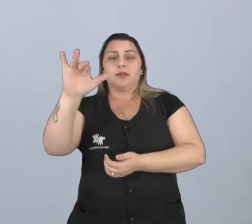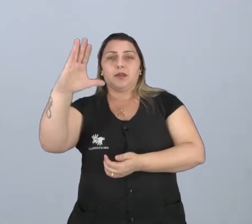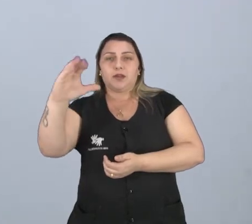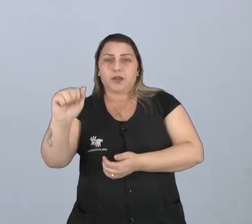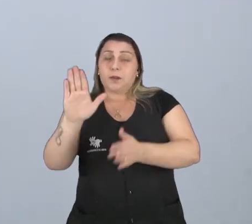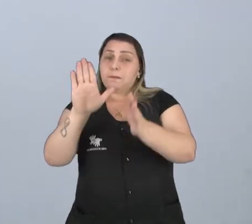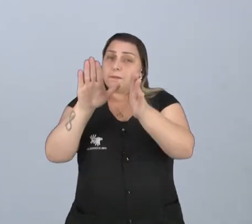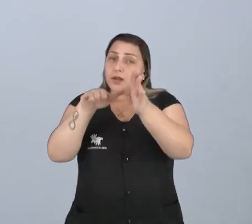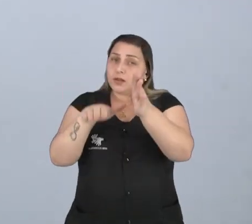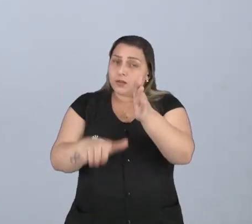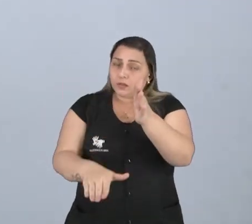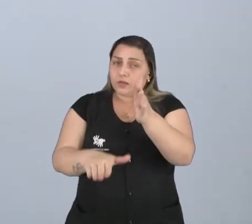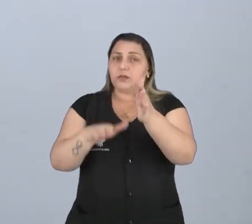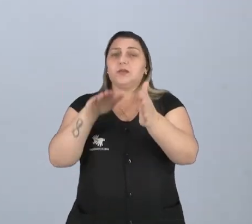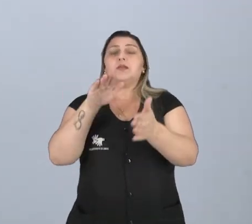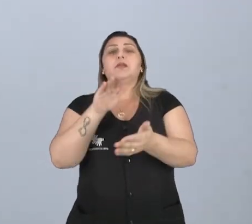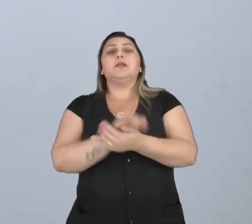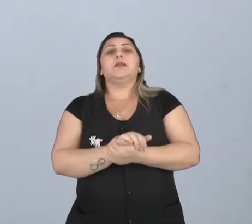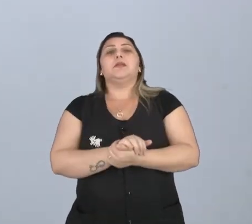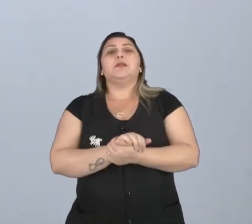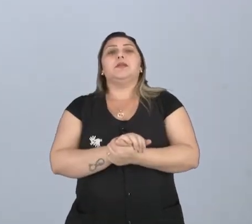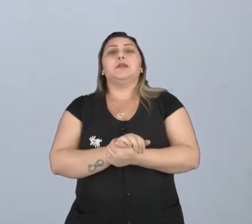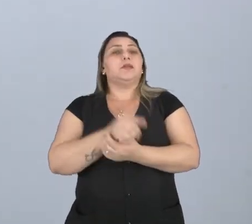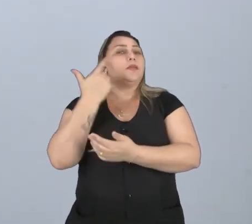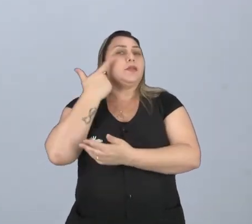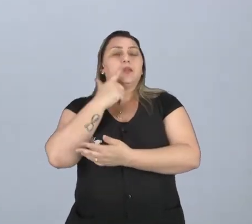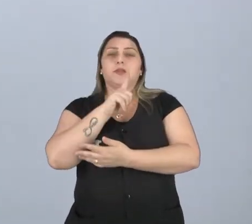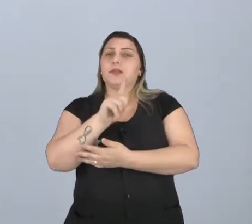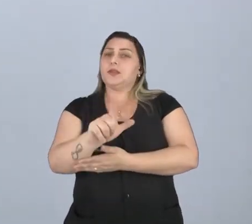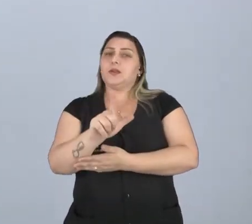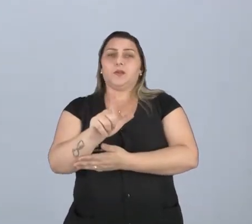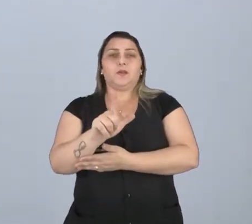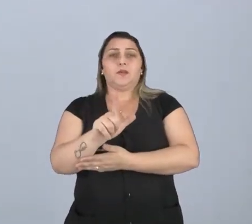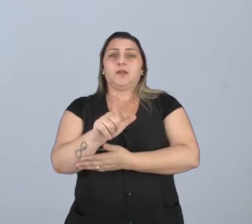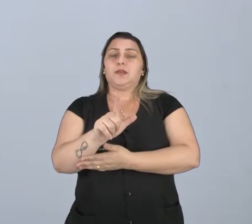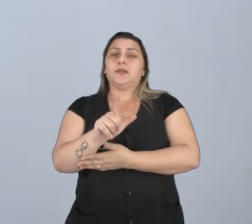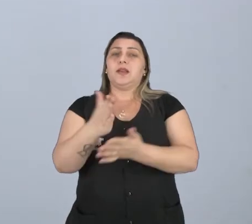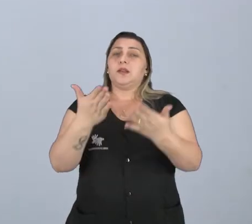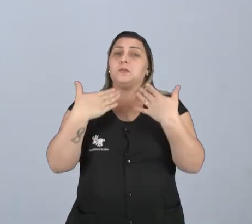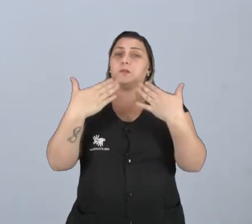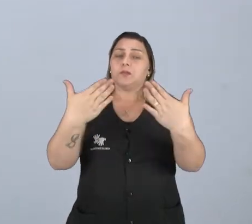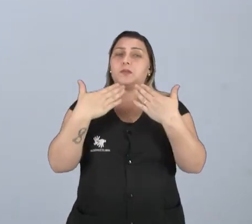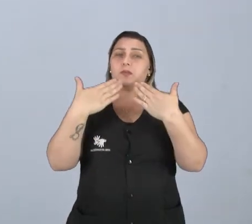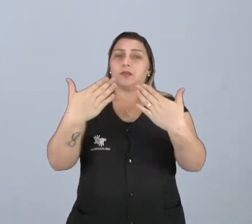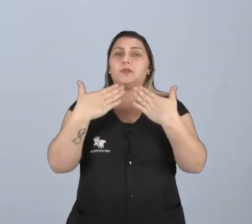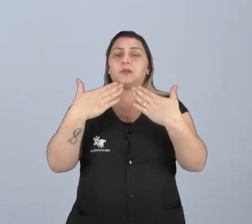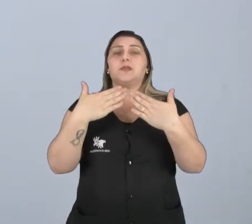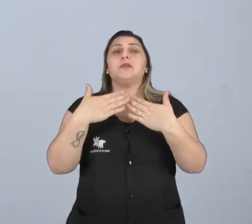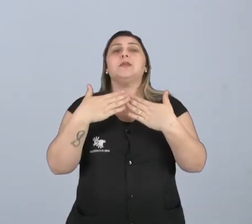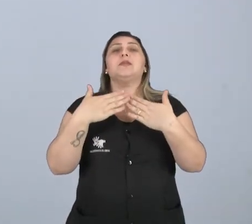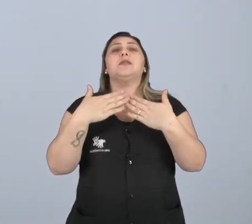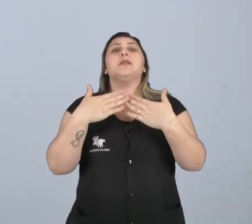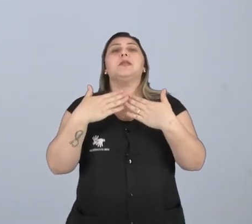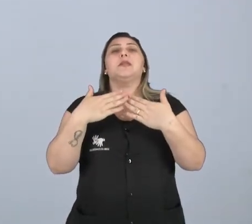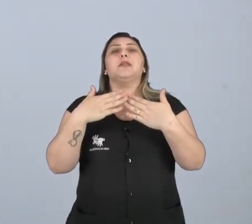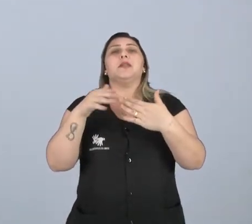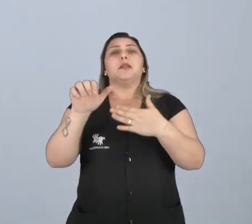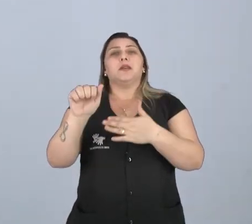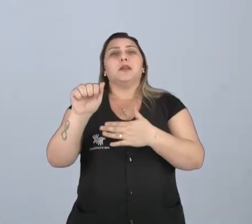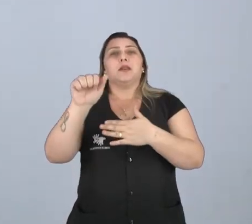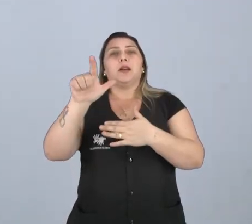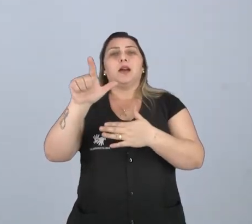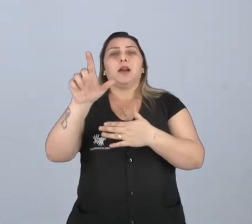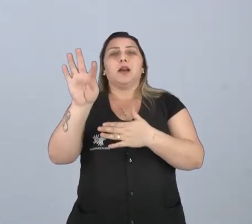atmosférica menor, e uma atmosfera que não consegue segurar tanto calor, tá? Então, é assim que latitude e